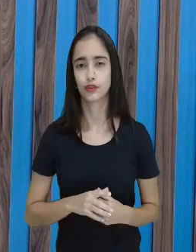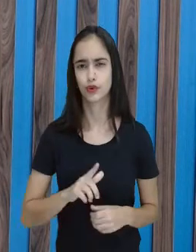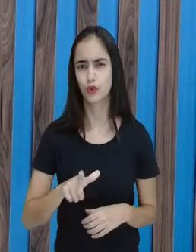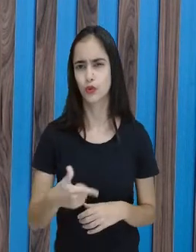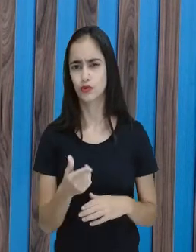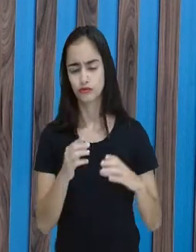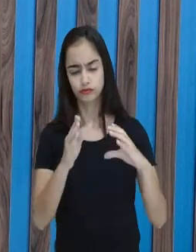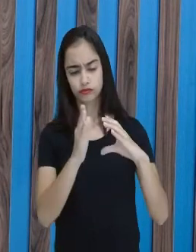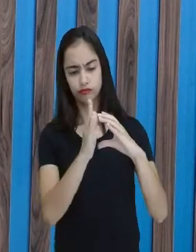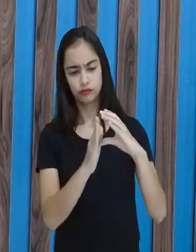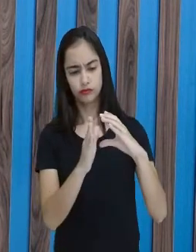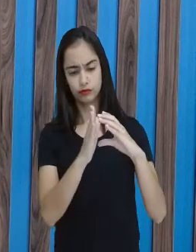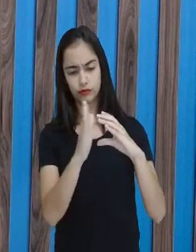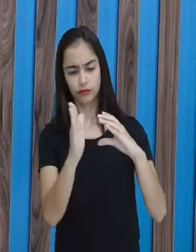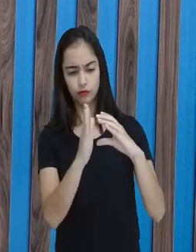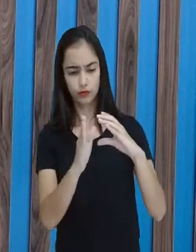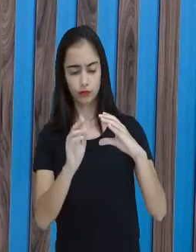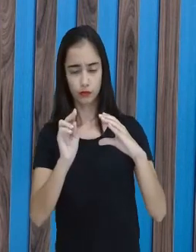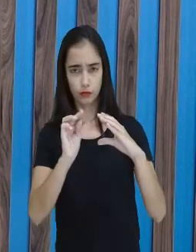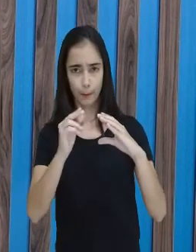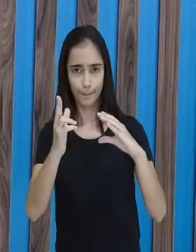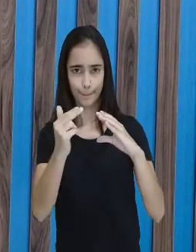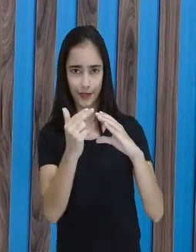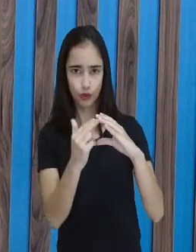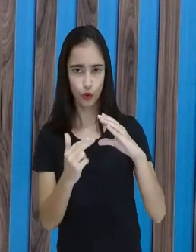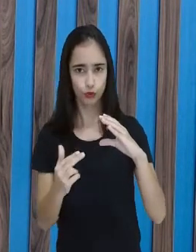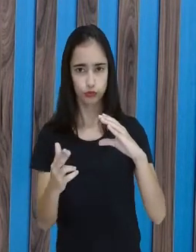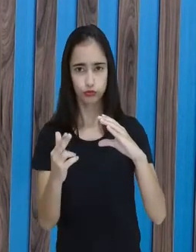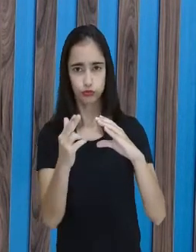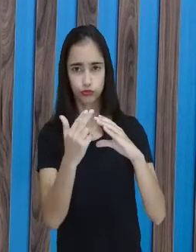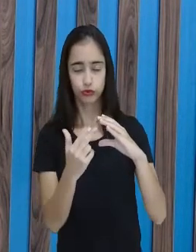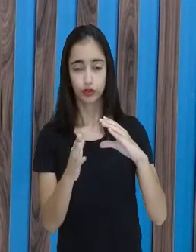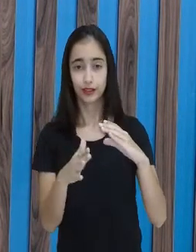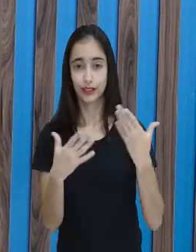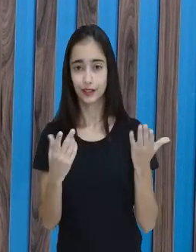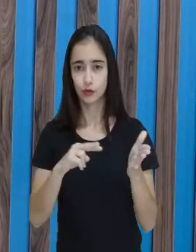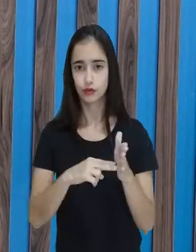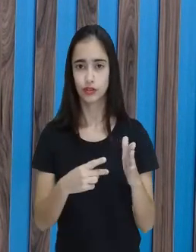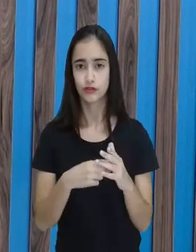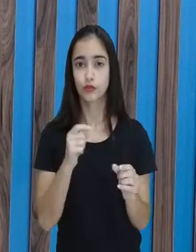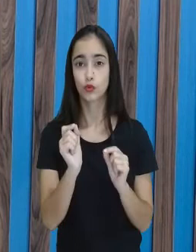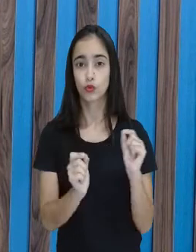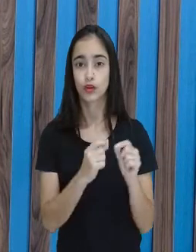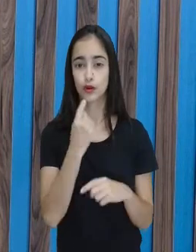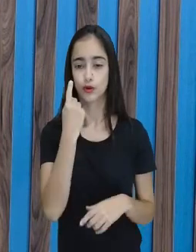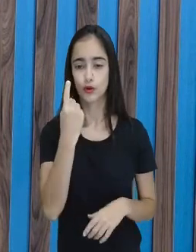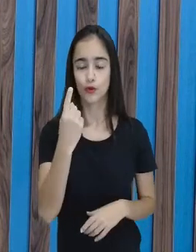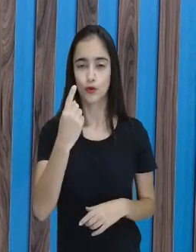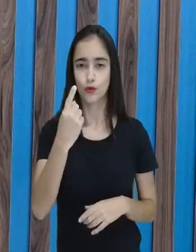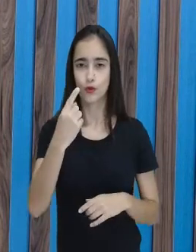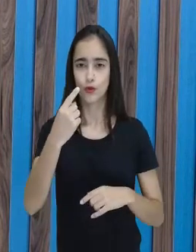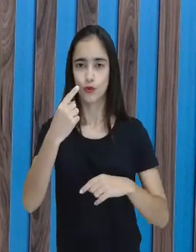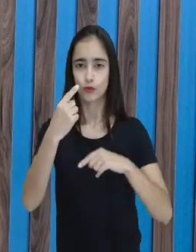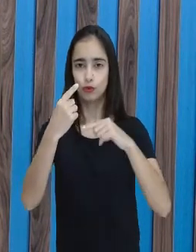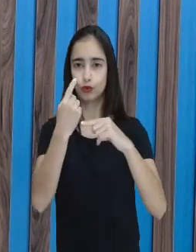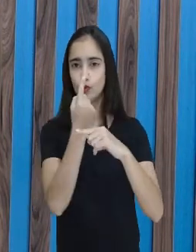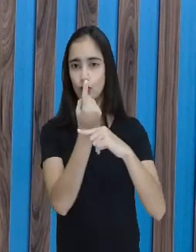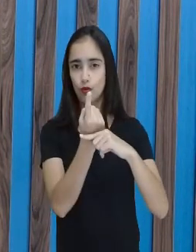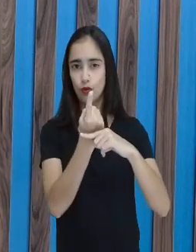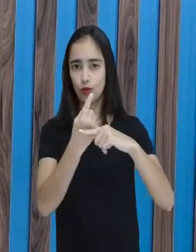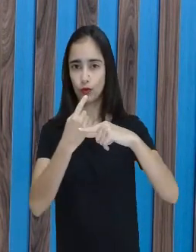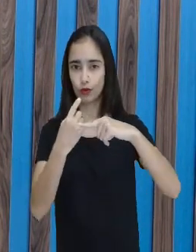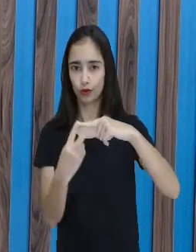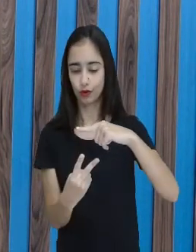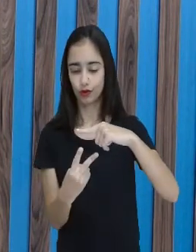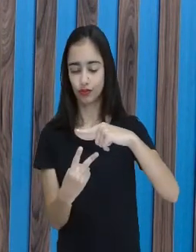parte, só utilizei uma parte. Então, aqui representa a fração de 1/2. Utilizei uma parte do todo